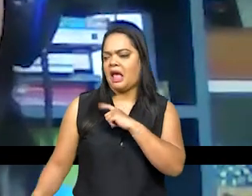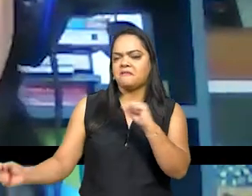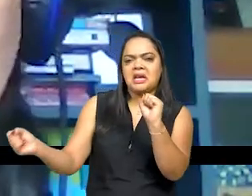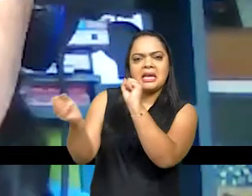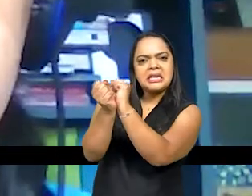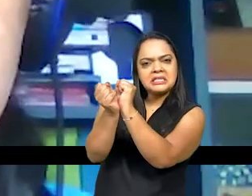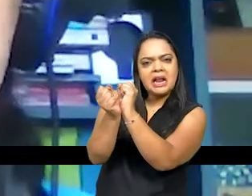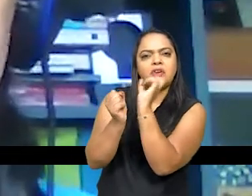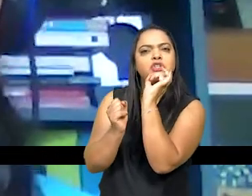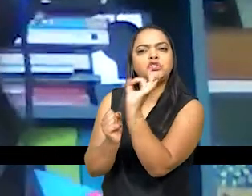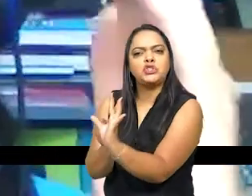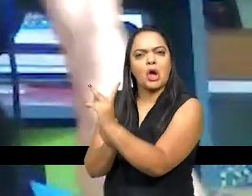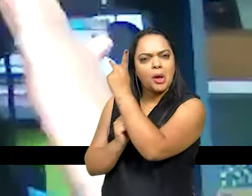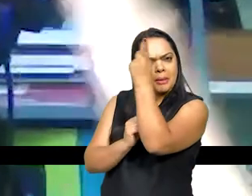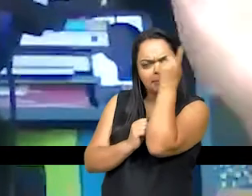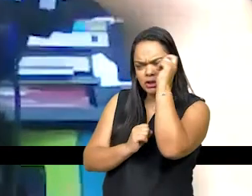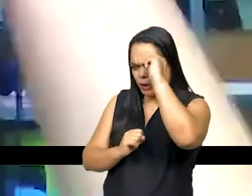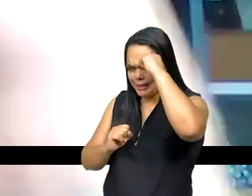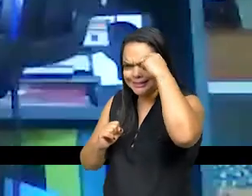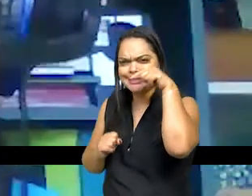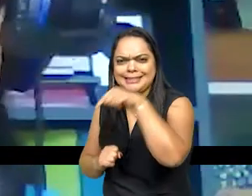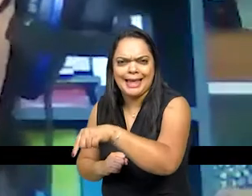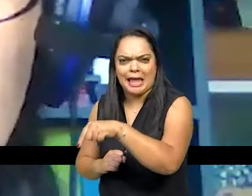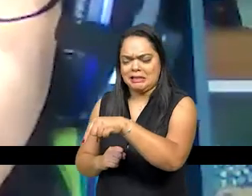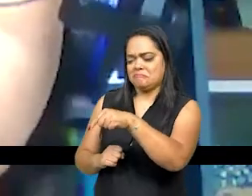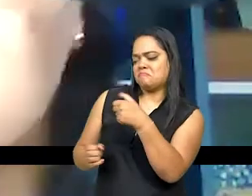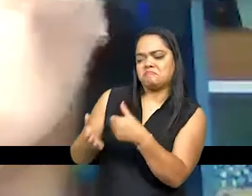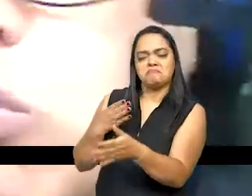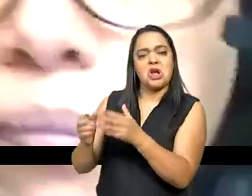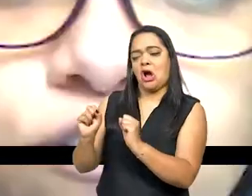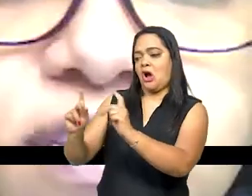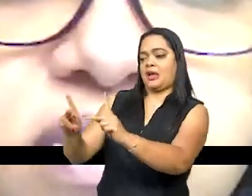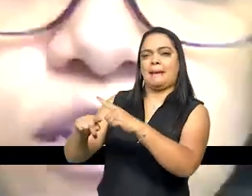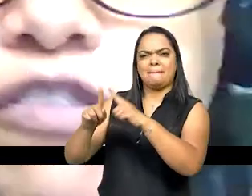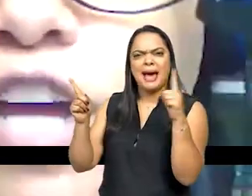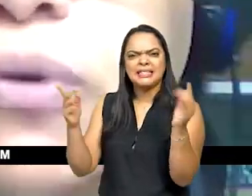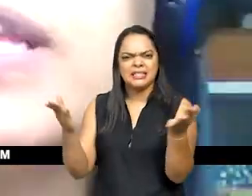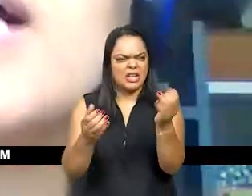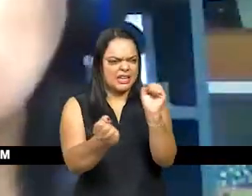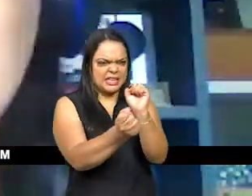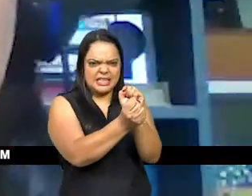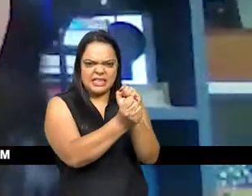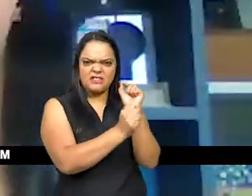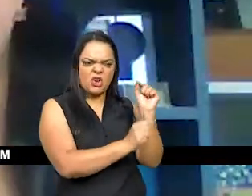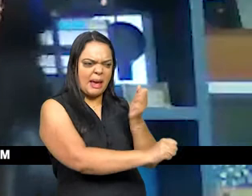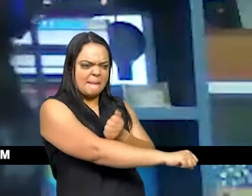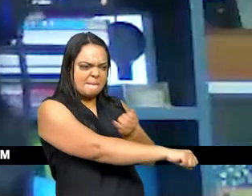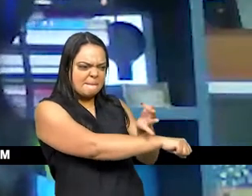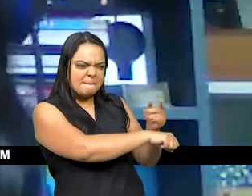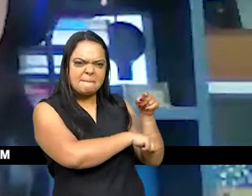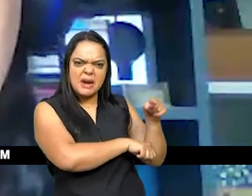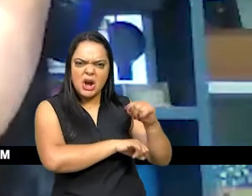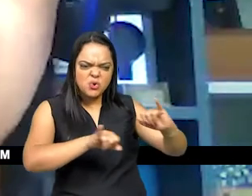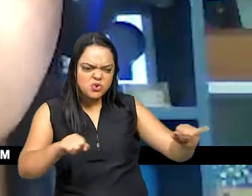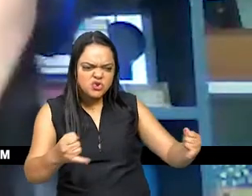acontecendo sobre corpos que nós não considerávamos sequer humanos, estava tudo bem, mas quando meu vizinho foi apontado como judeu e quando